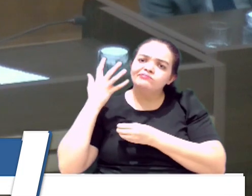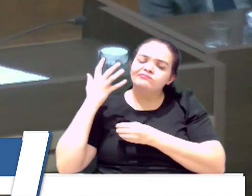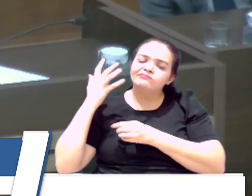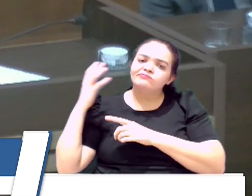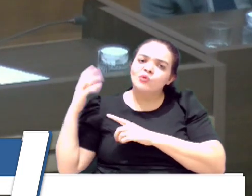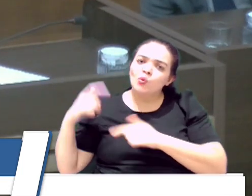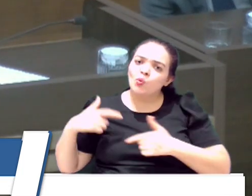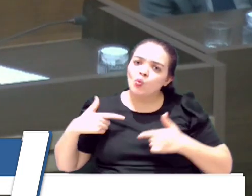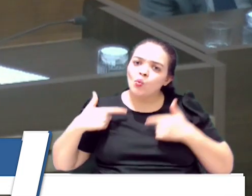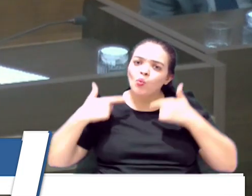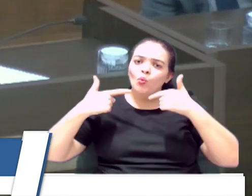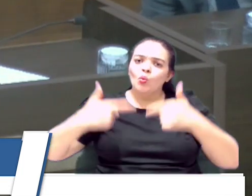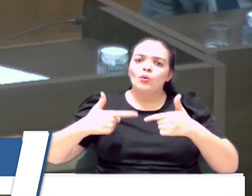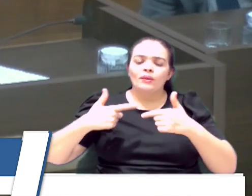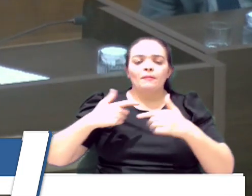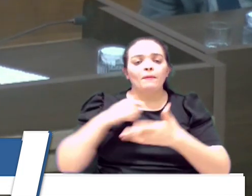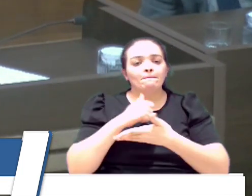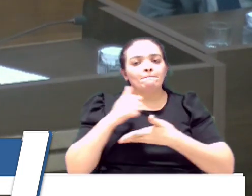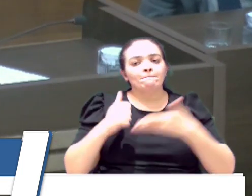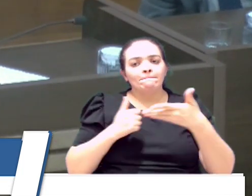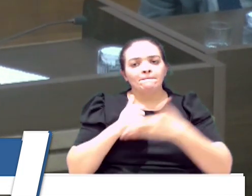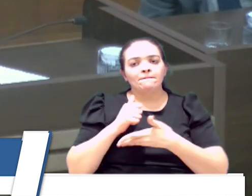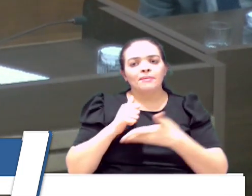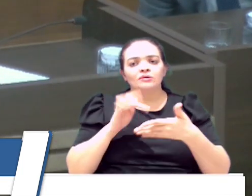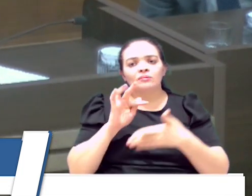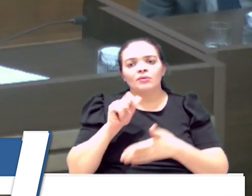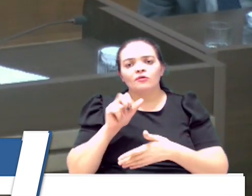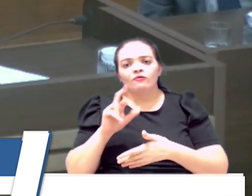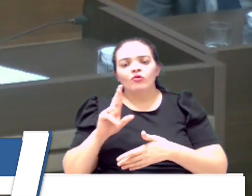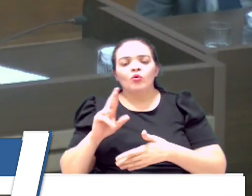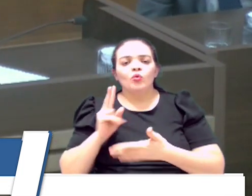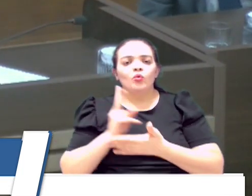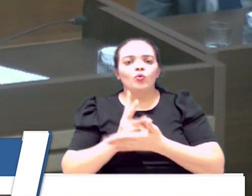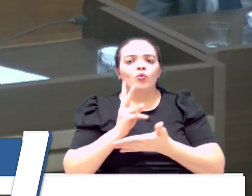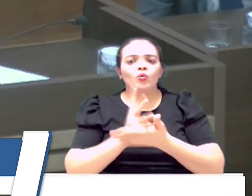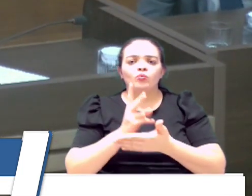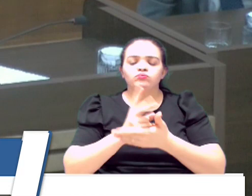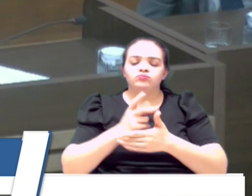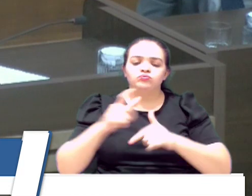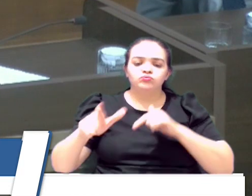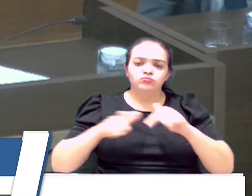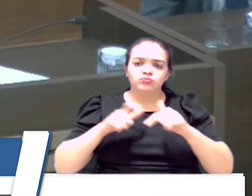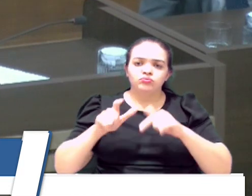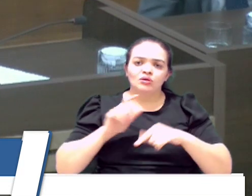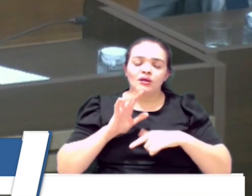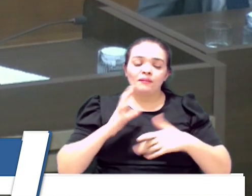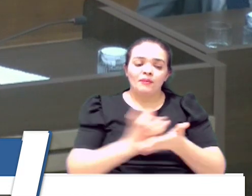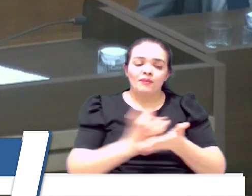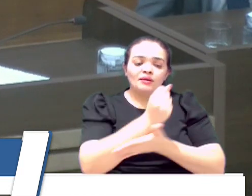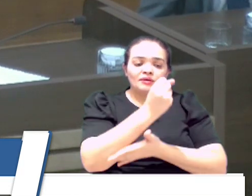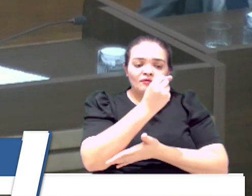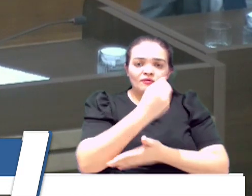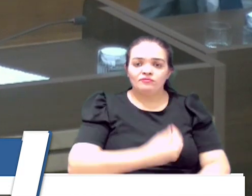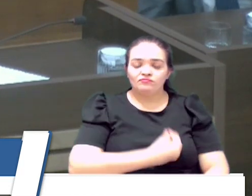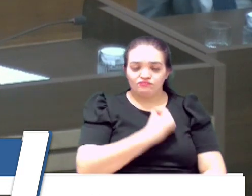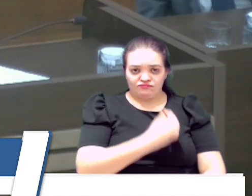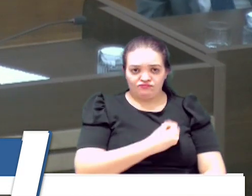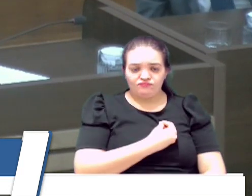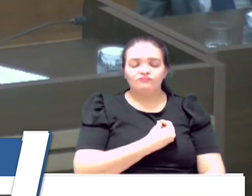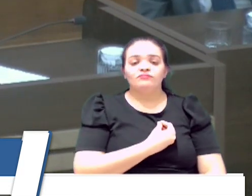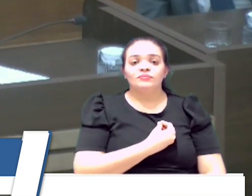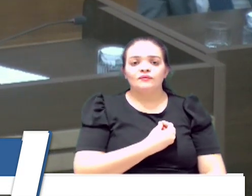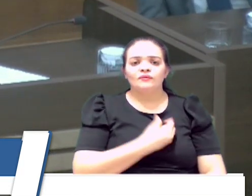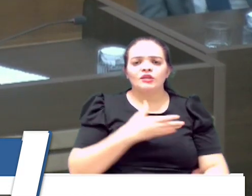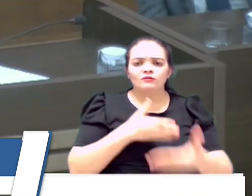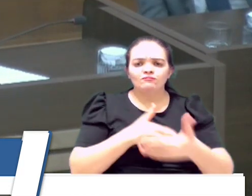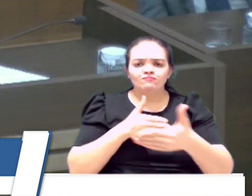pelo básico, para que a Flor da Vida possa continuar trabalhando para salvar a vida das pessoas, esses